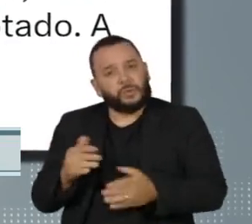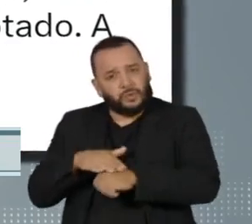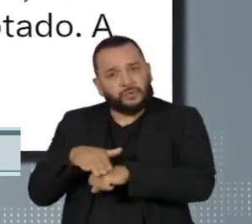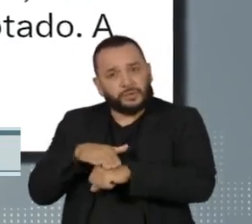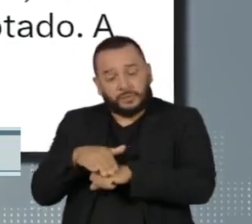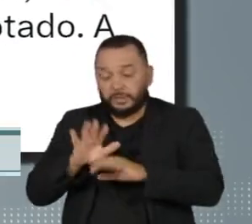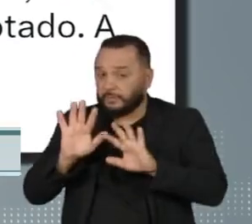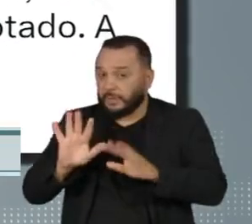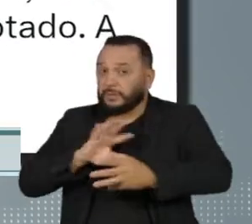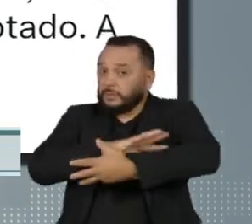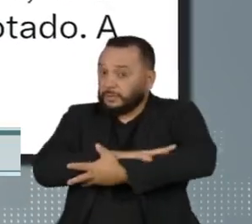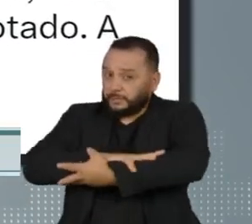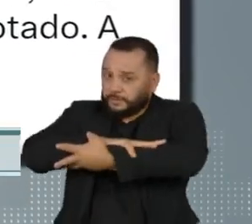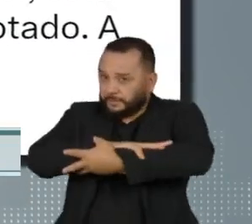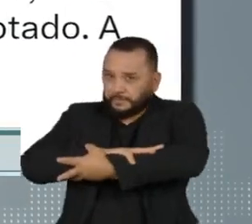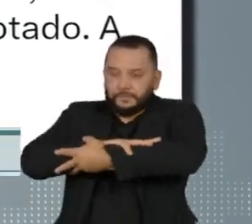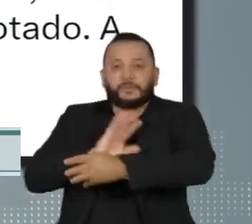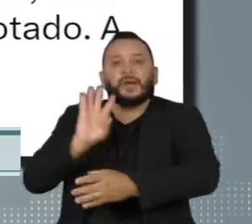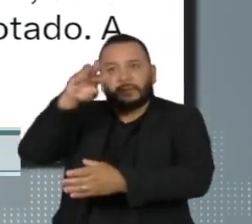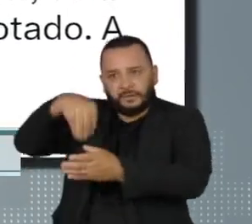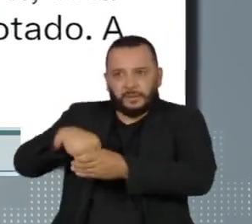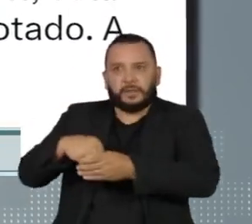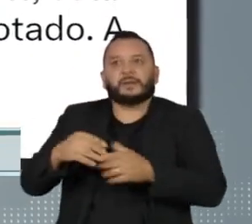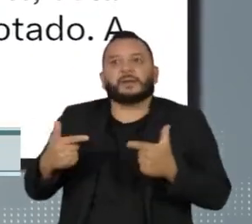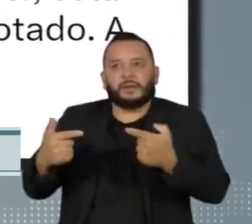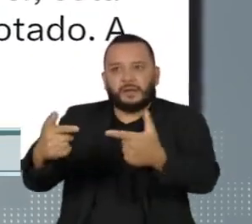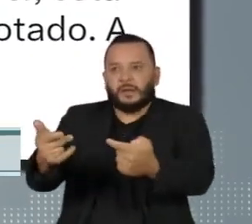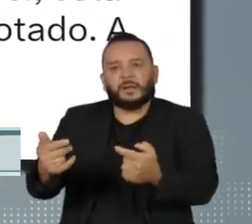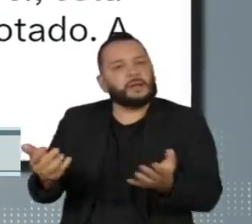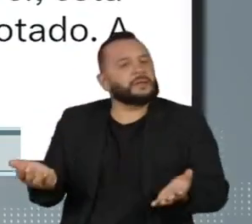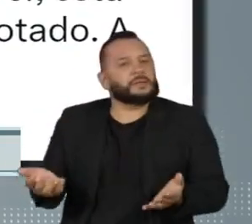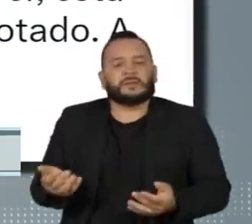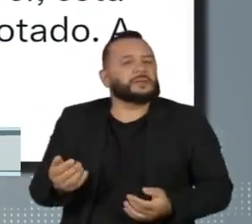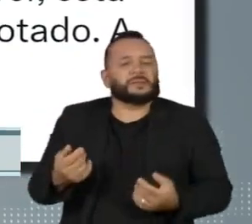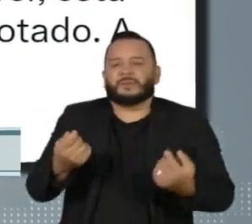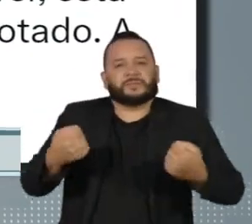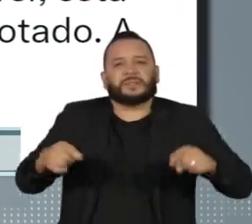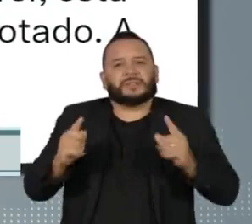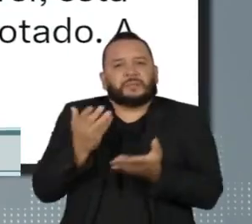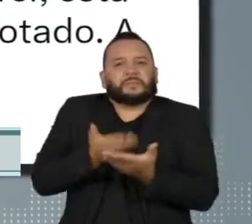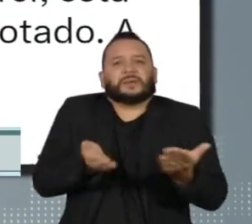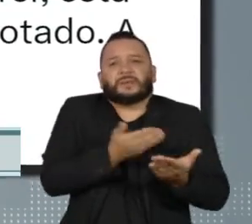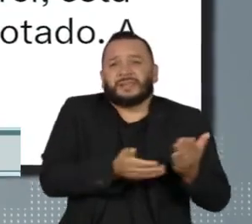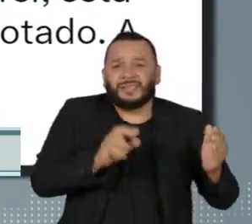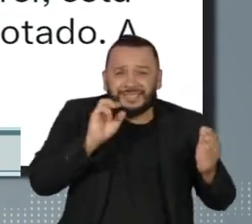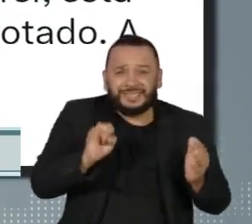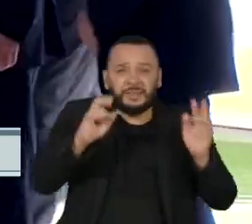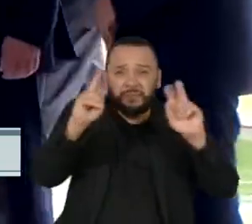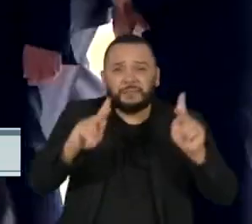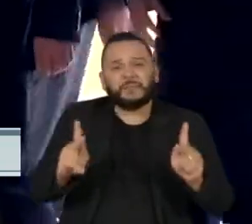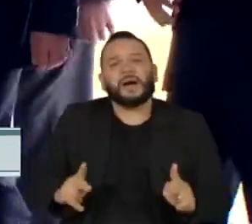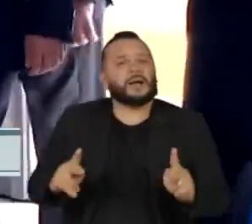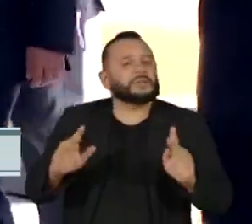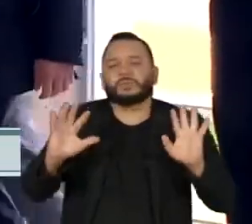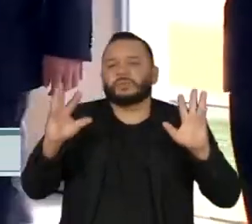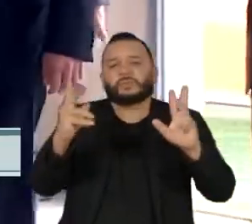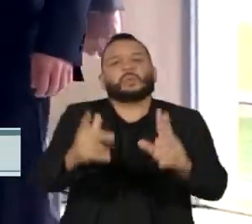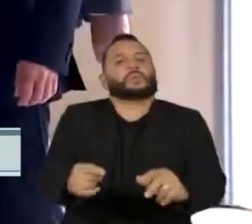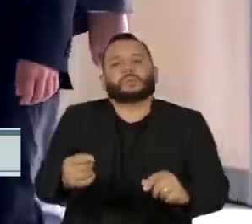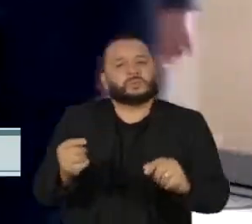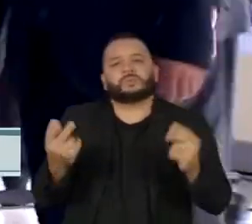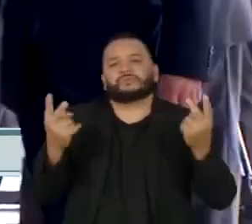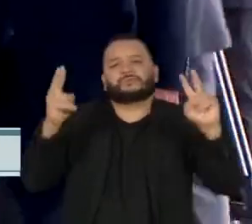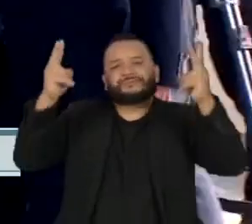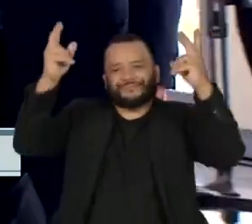querer, está dentro da guerra. Ninguém precisa ser derrotado. A humanidade ganha com a paz. No começo da